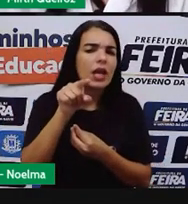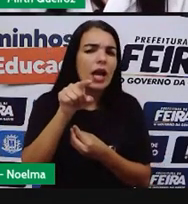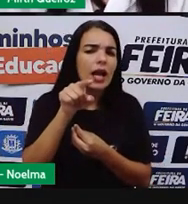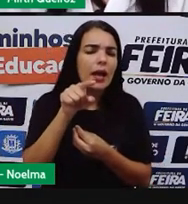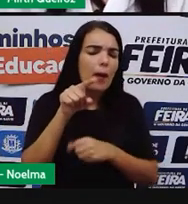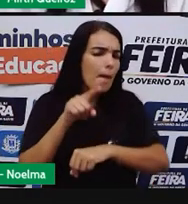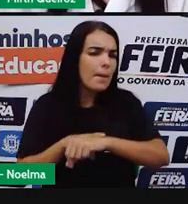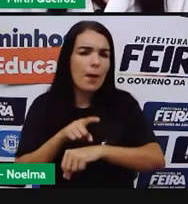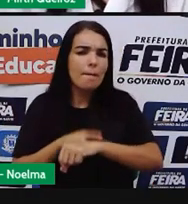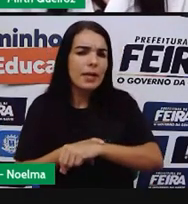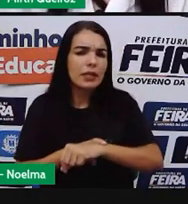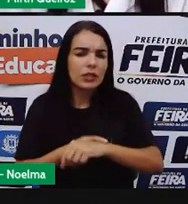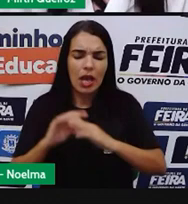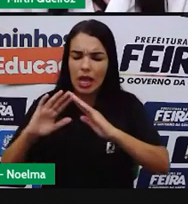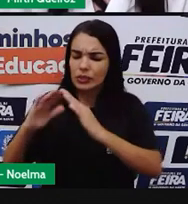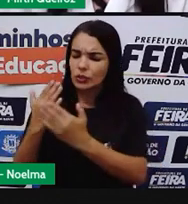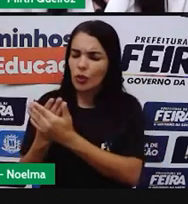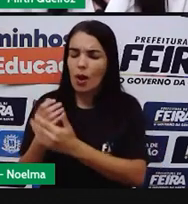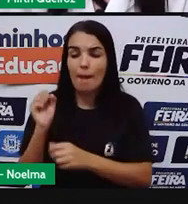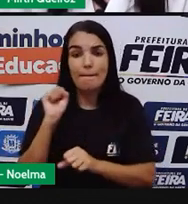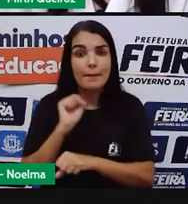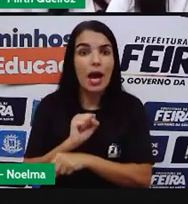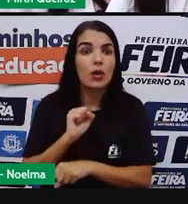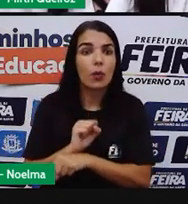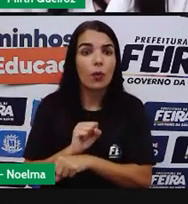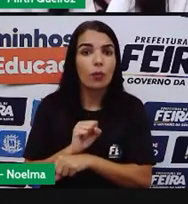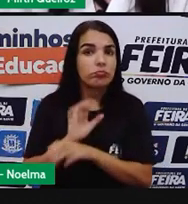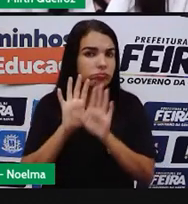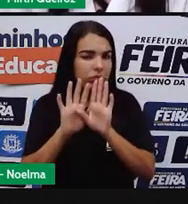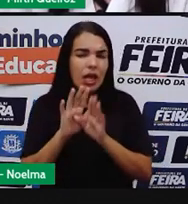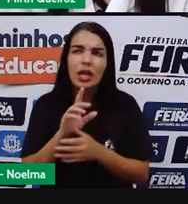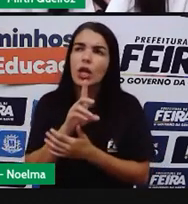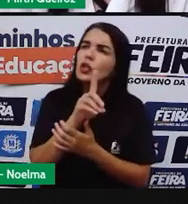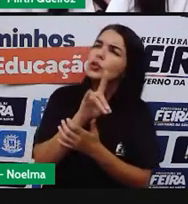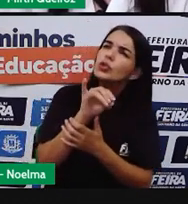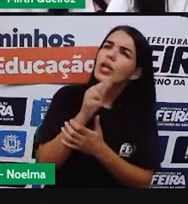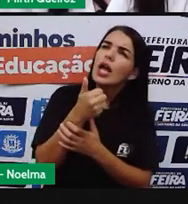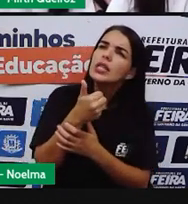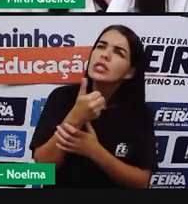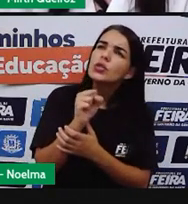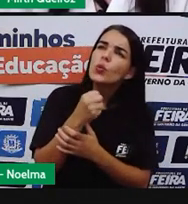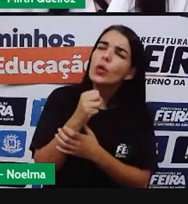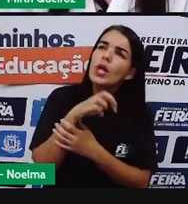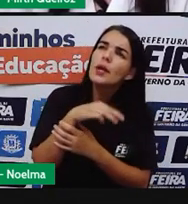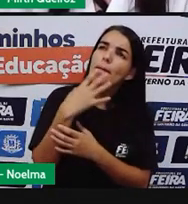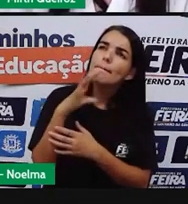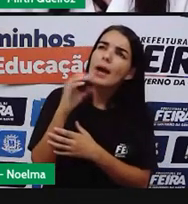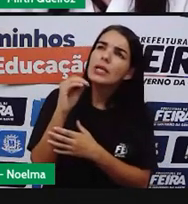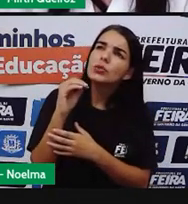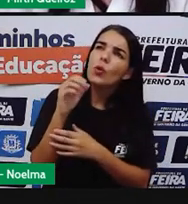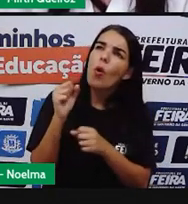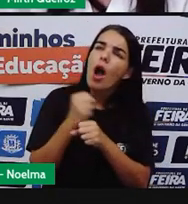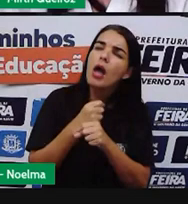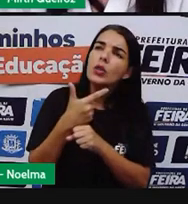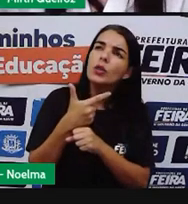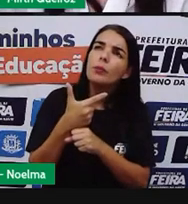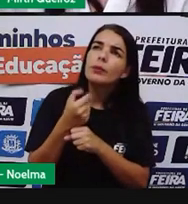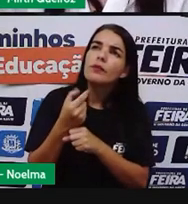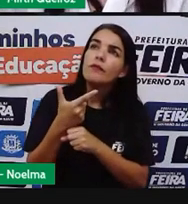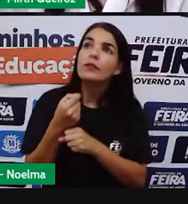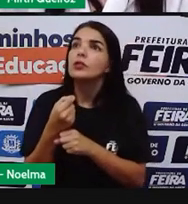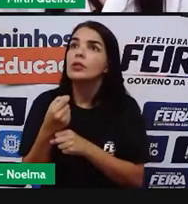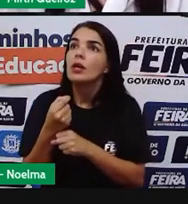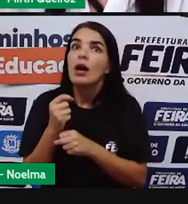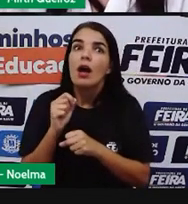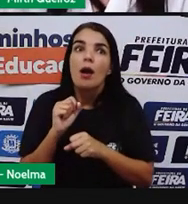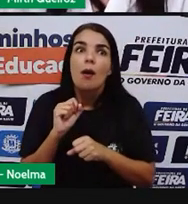o momento em que nossa escola parou? Porque lá no dia 18 de março de 2020, a aula de repente